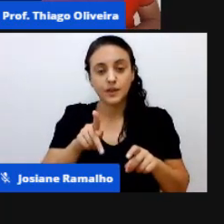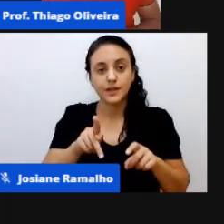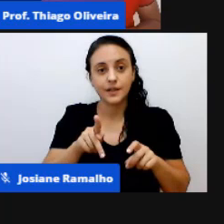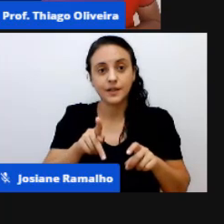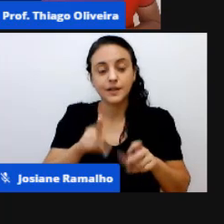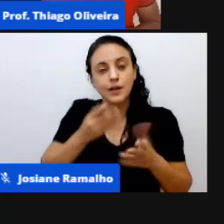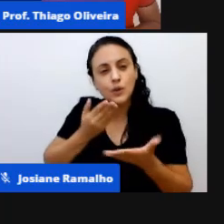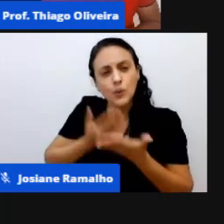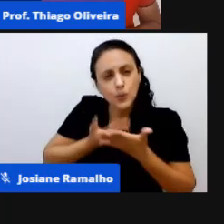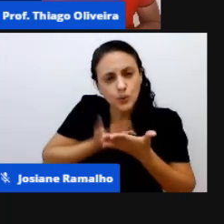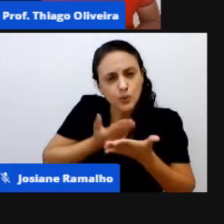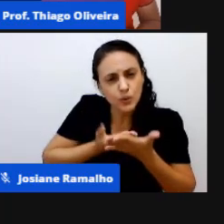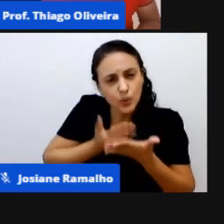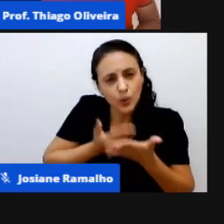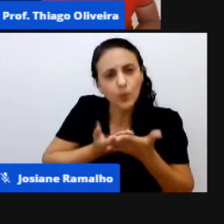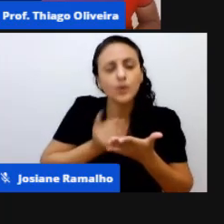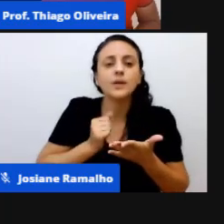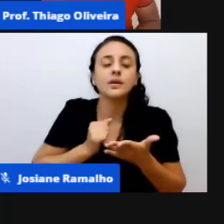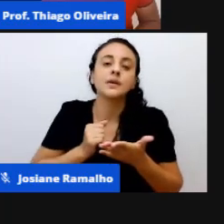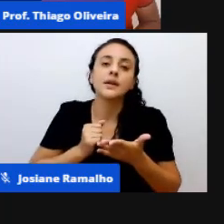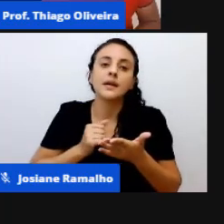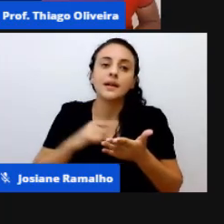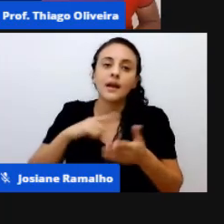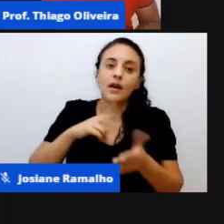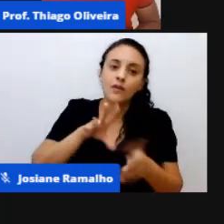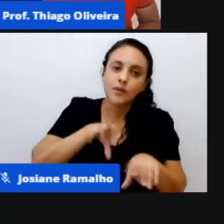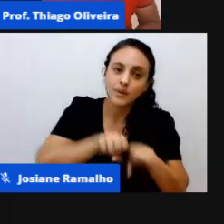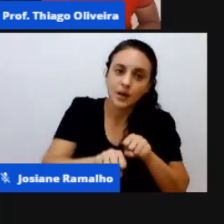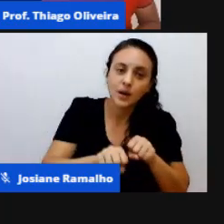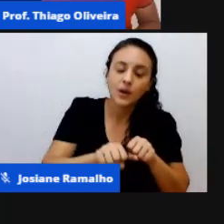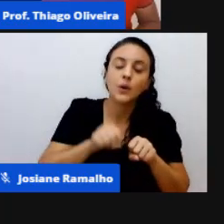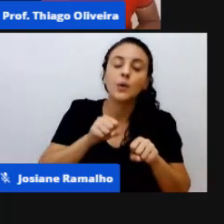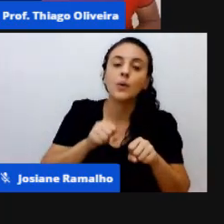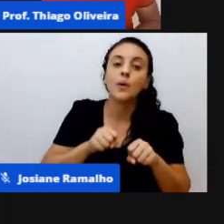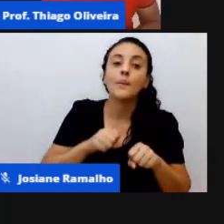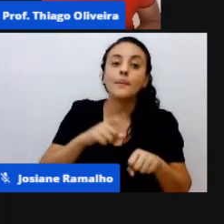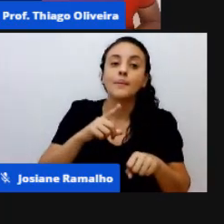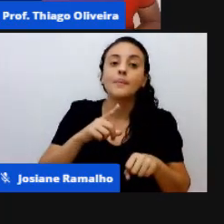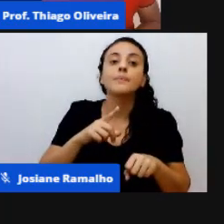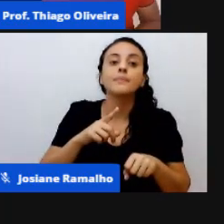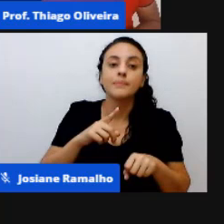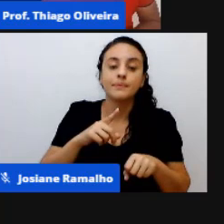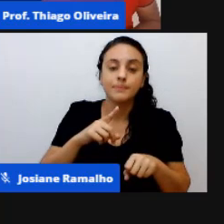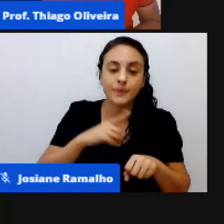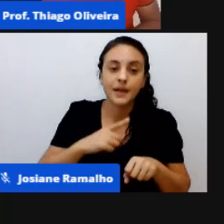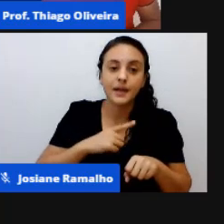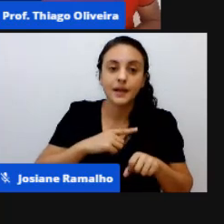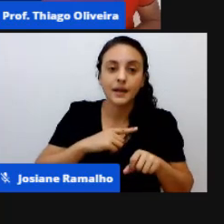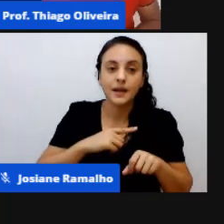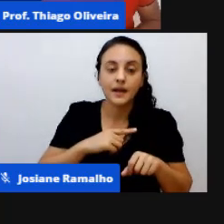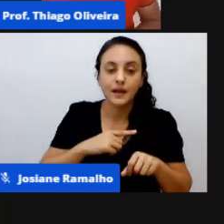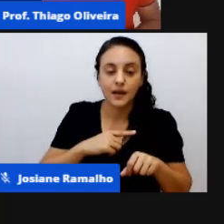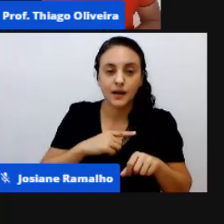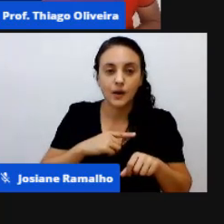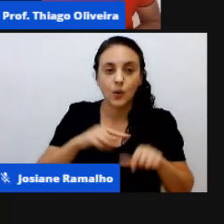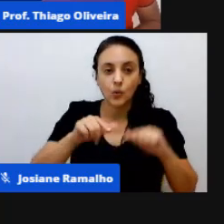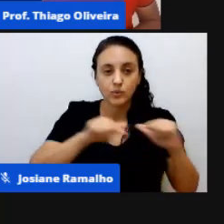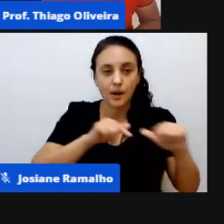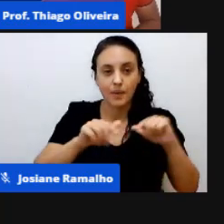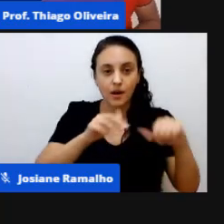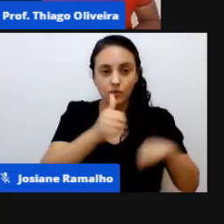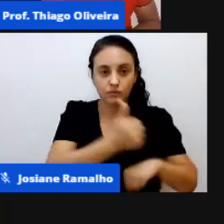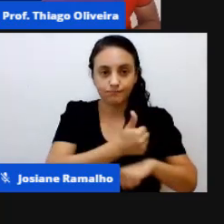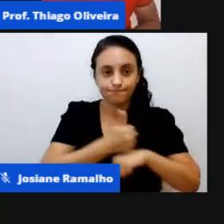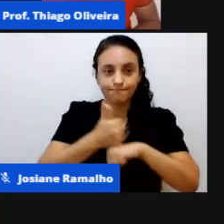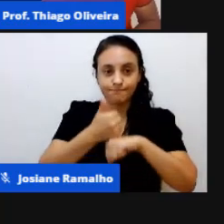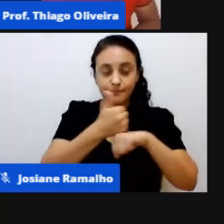para oferecer um serviço público de qualidade. Nessa oportunidade, eu